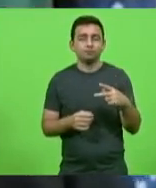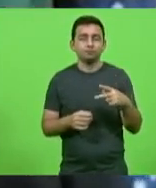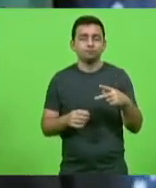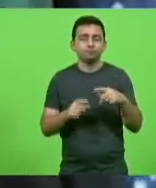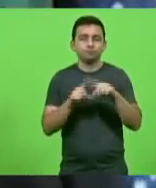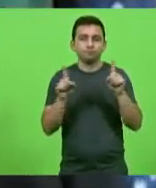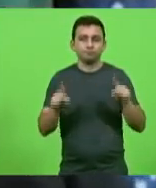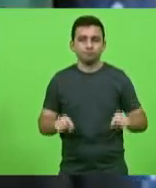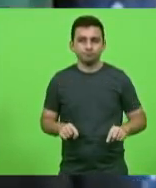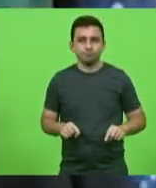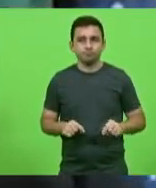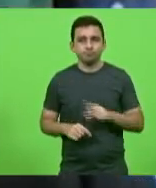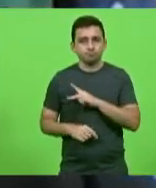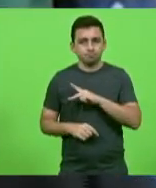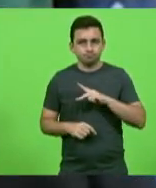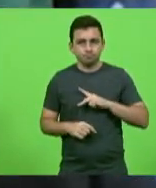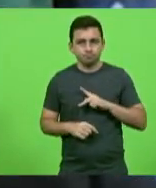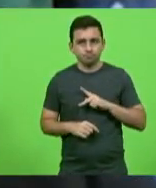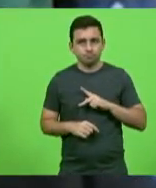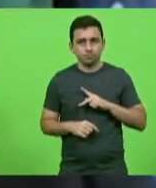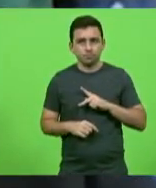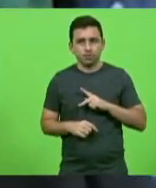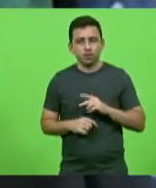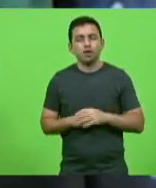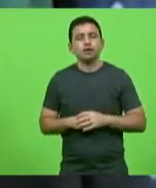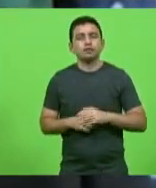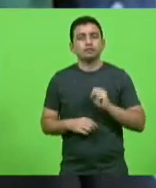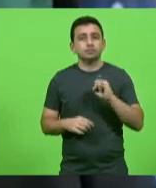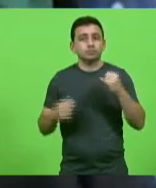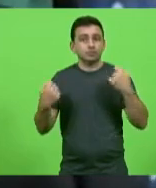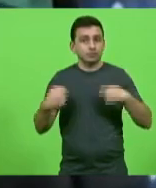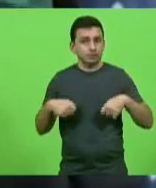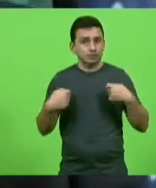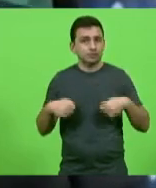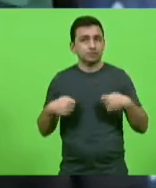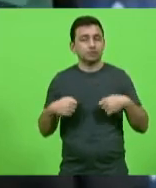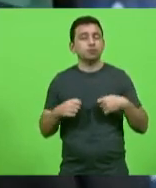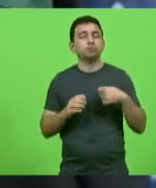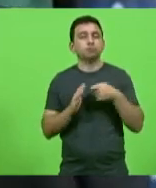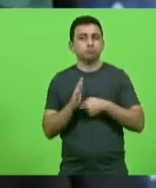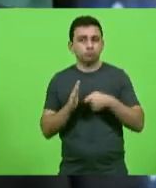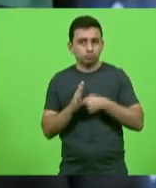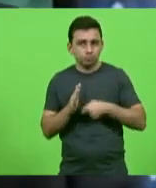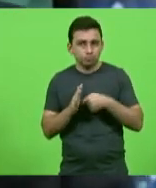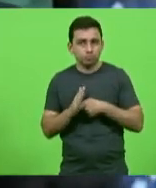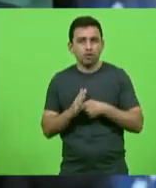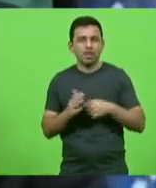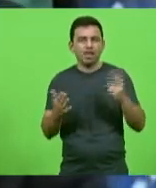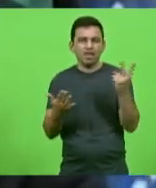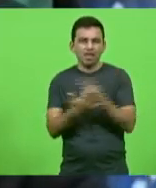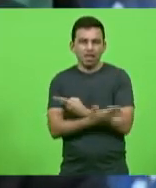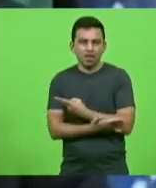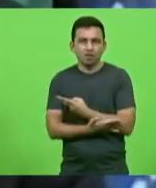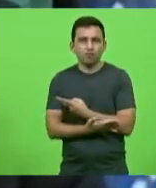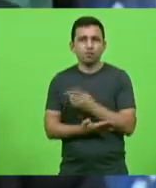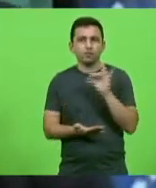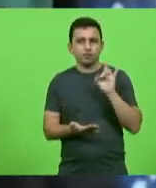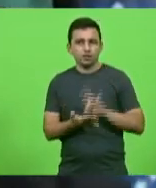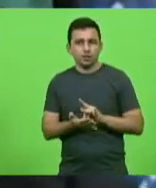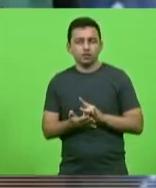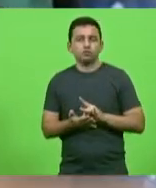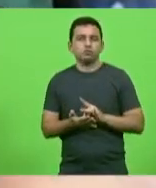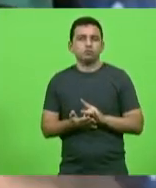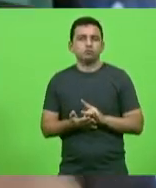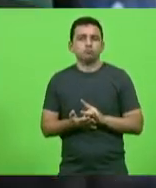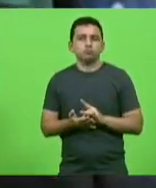séculos assim quanto à necessidade de concretização e erro você Opa do a gente